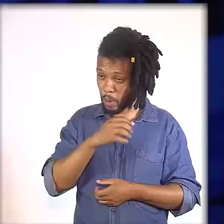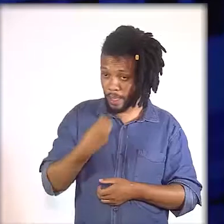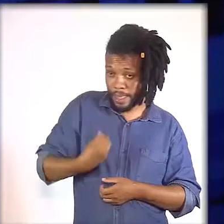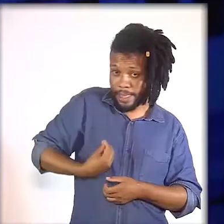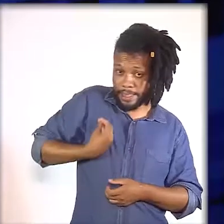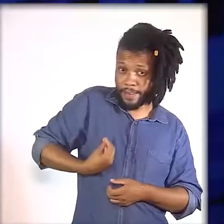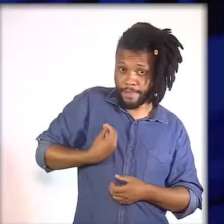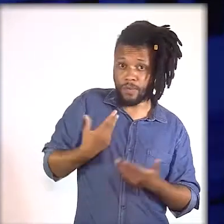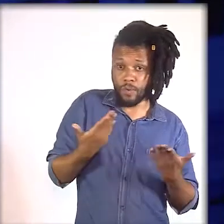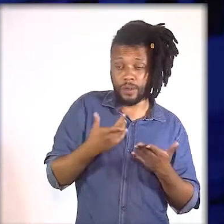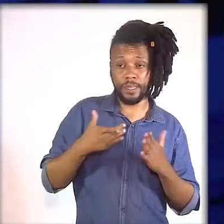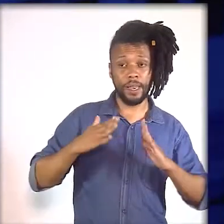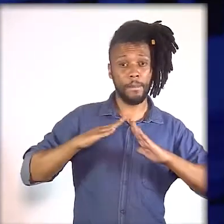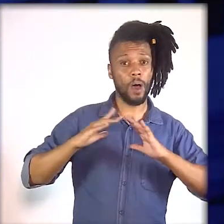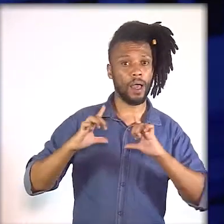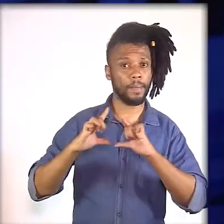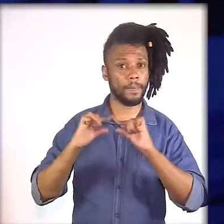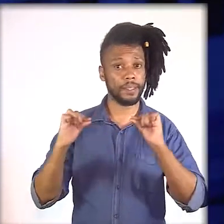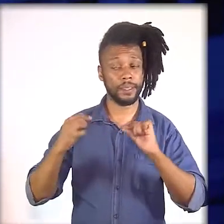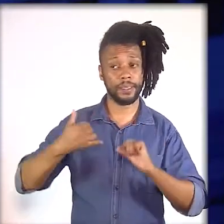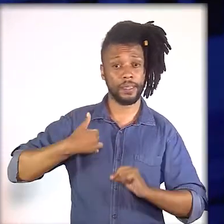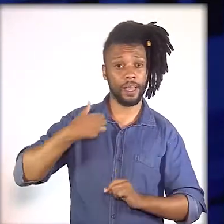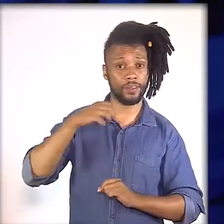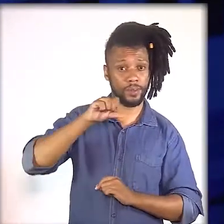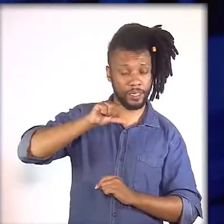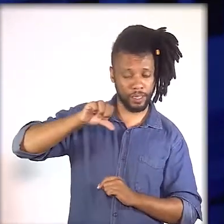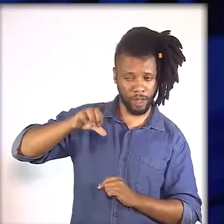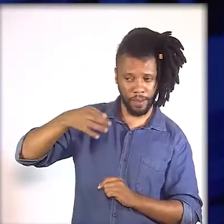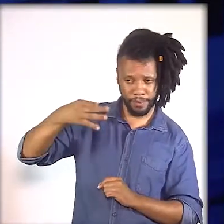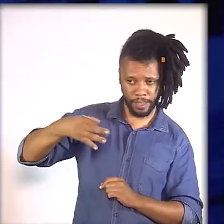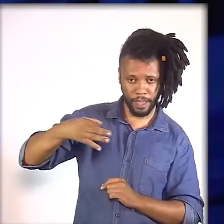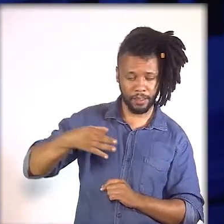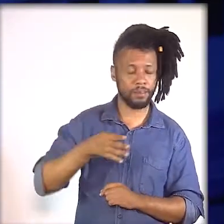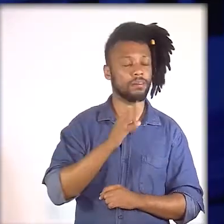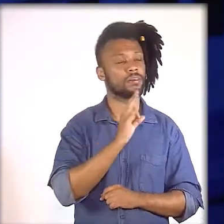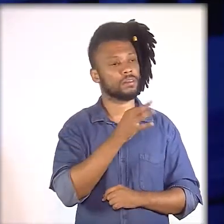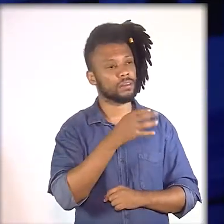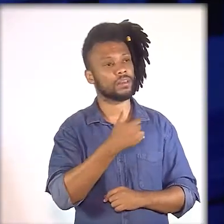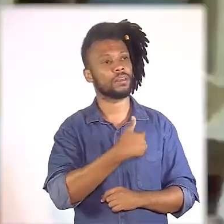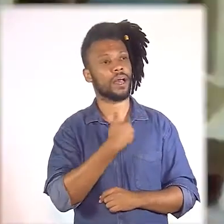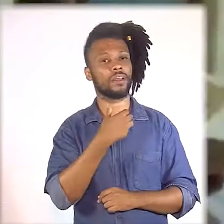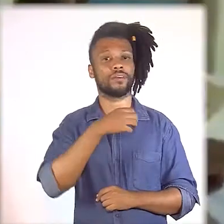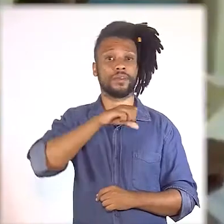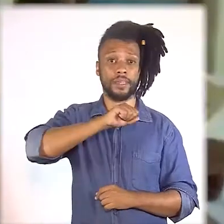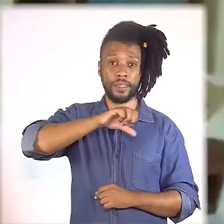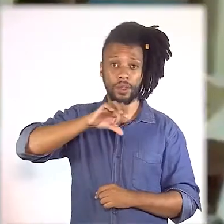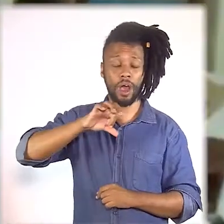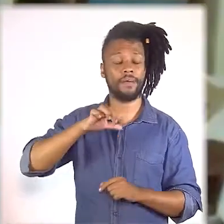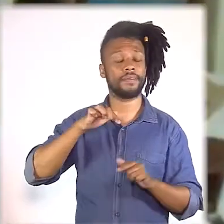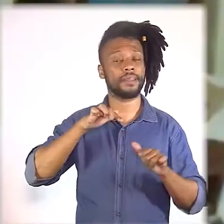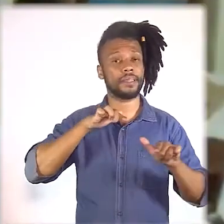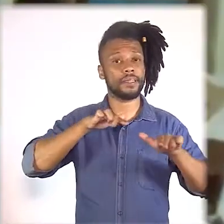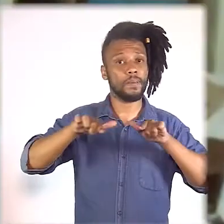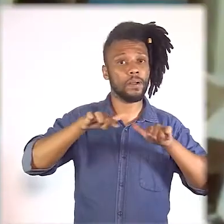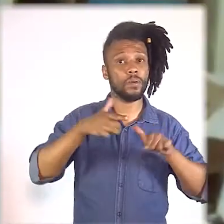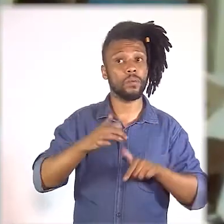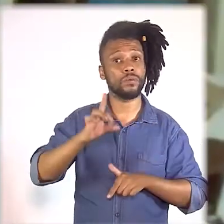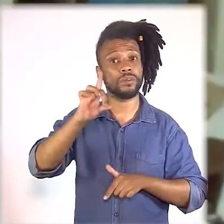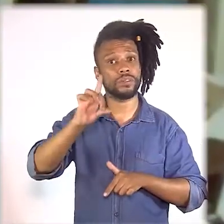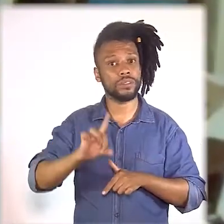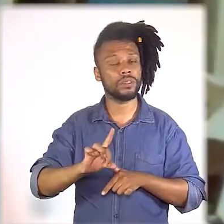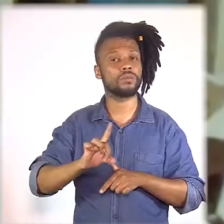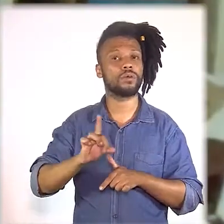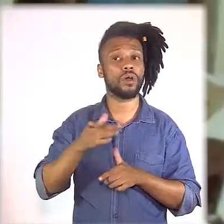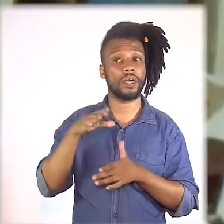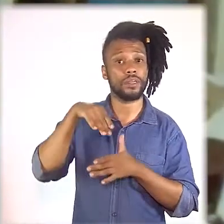está vivo, ele está morando em Brasília, ele tem 89 anos. Isso, exatamente, tem 89 anos, ele trabalhava